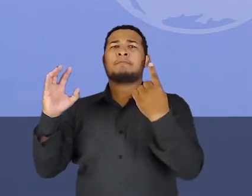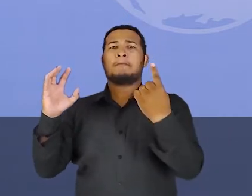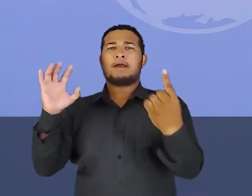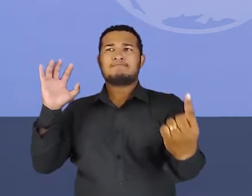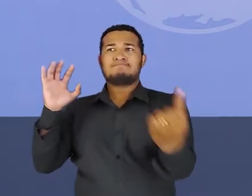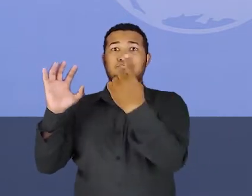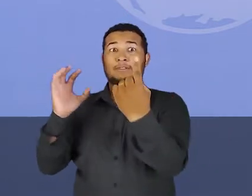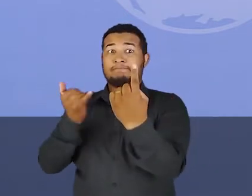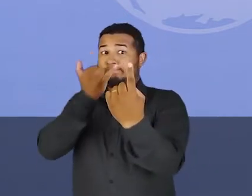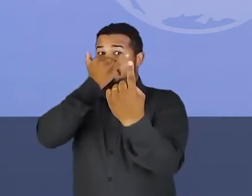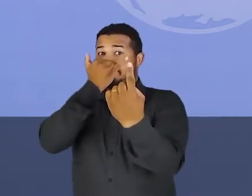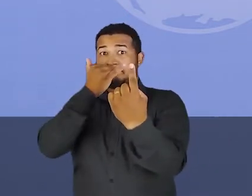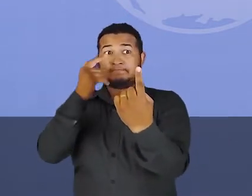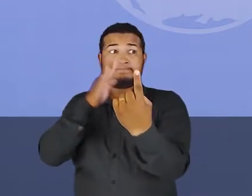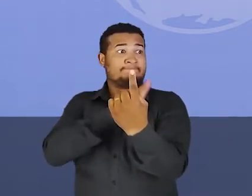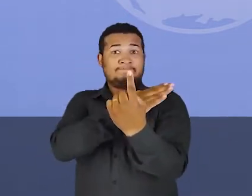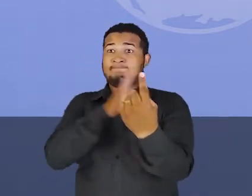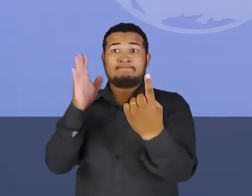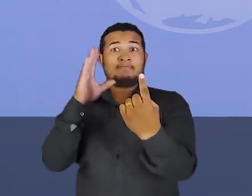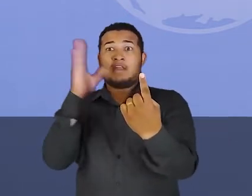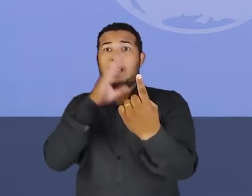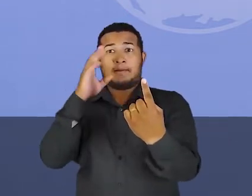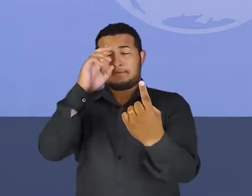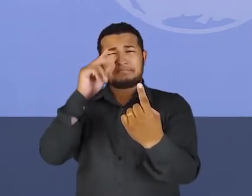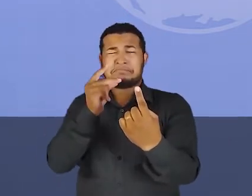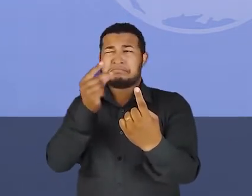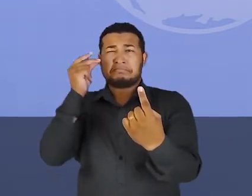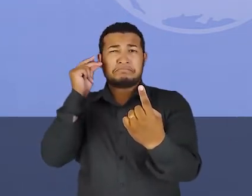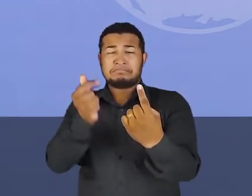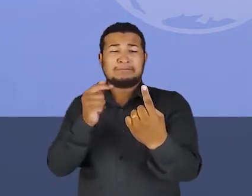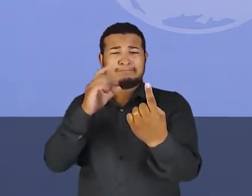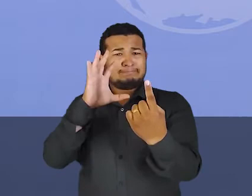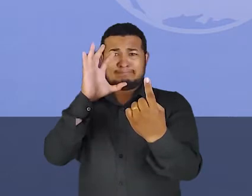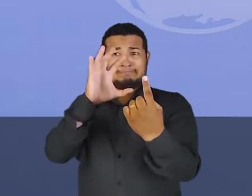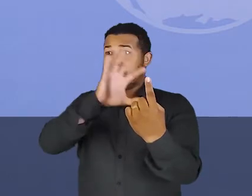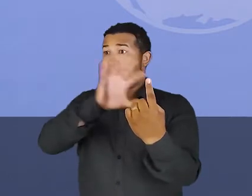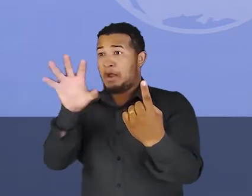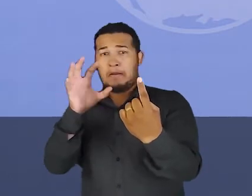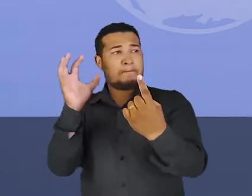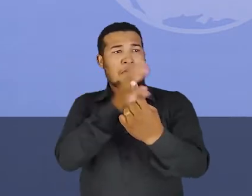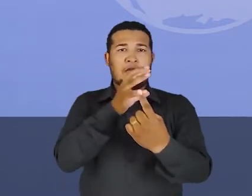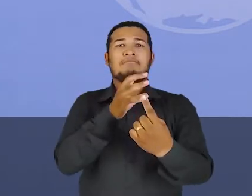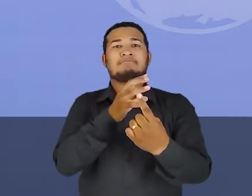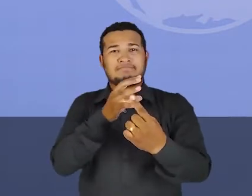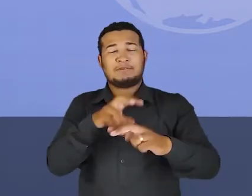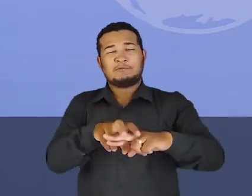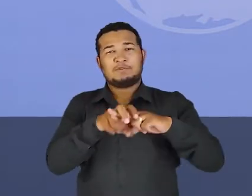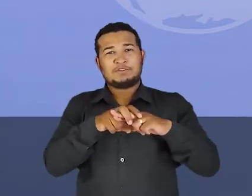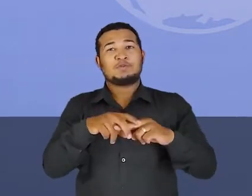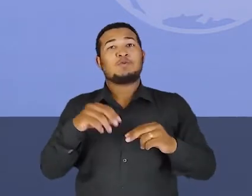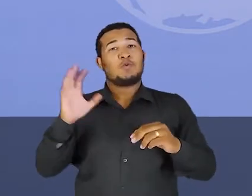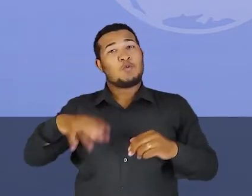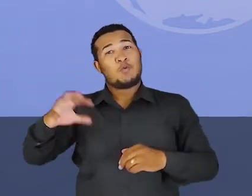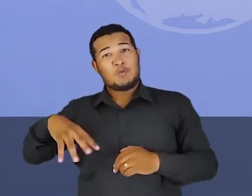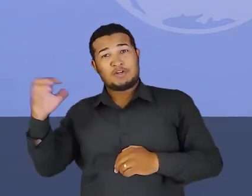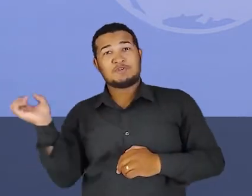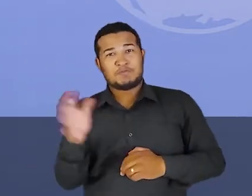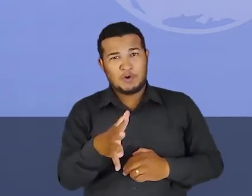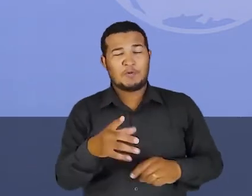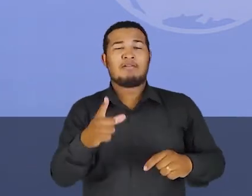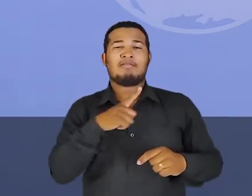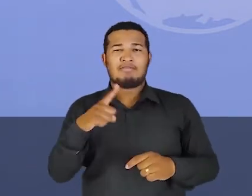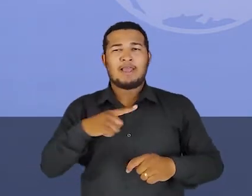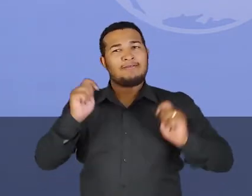interferência, e você precisa, em milésimos de segundo, tomar outra decisão. Então, o handebol, ele provoca isso, o handebol,